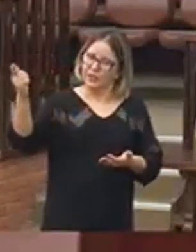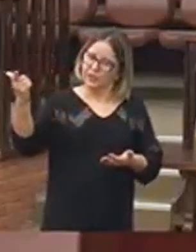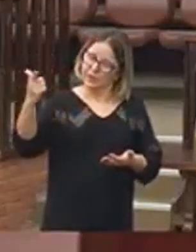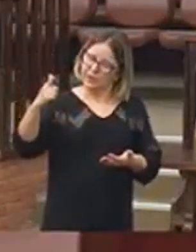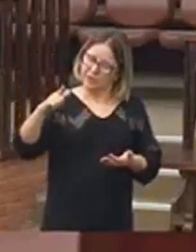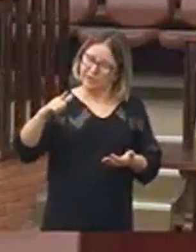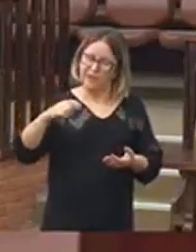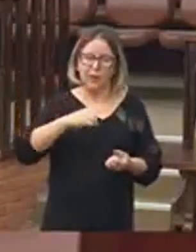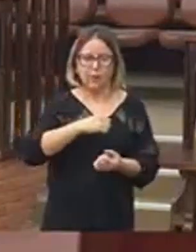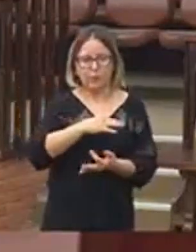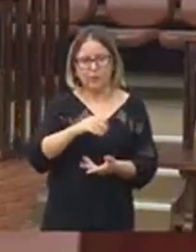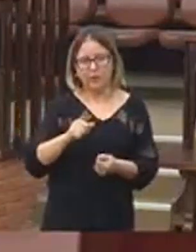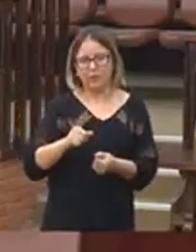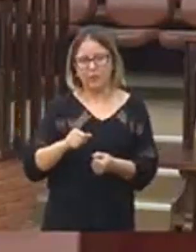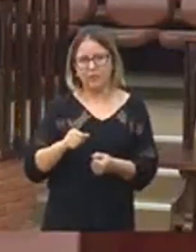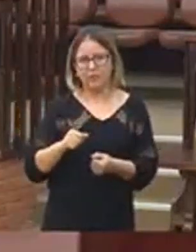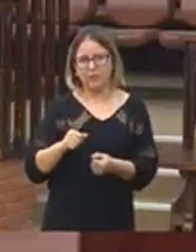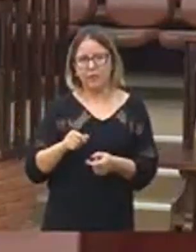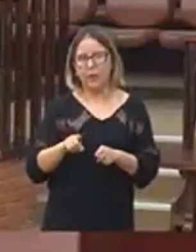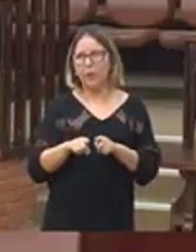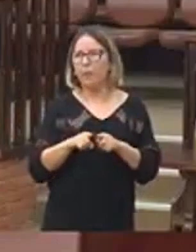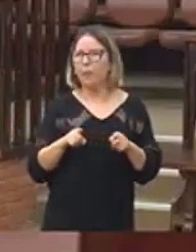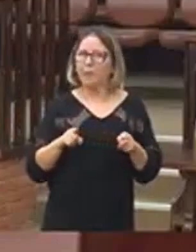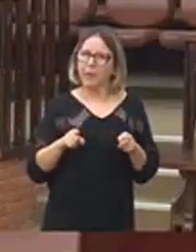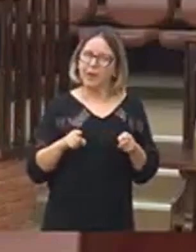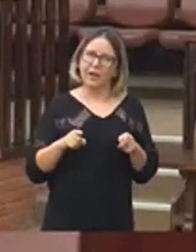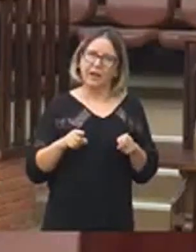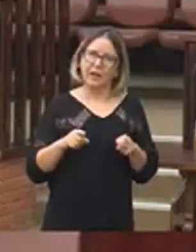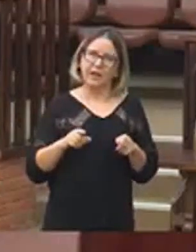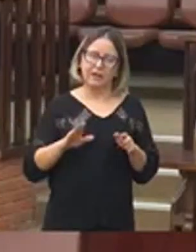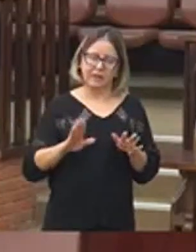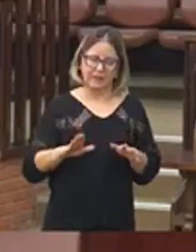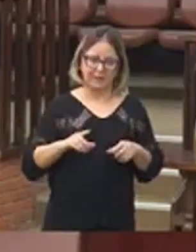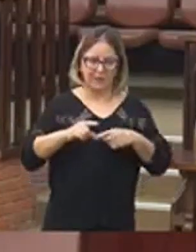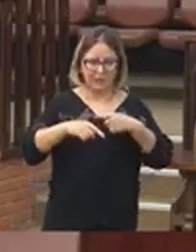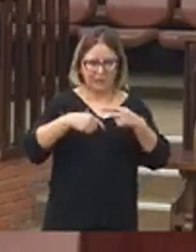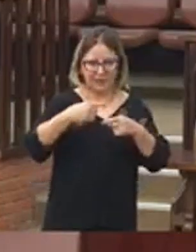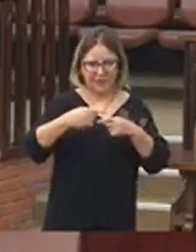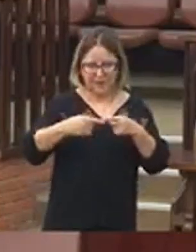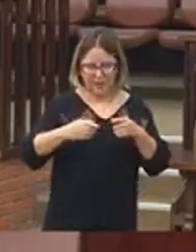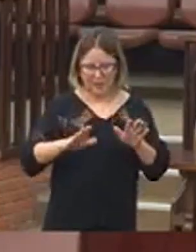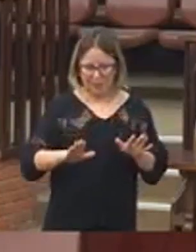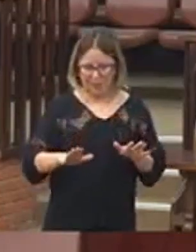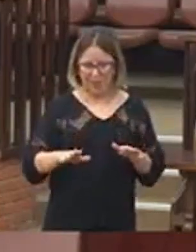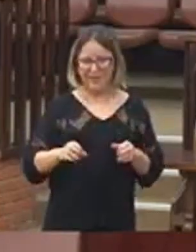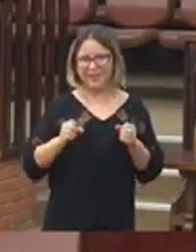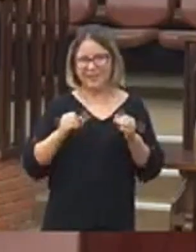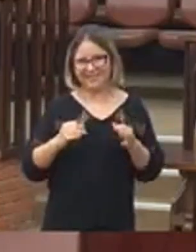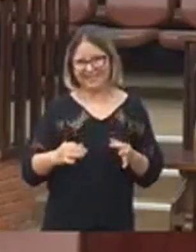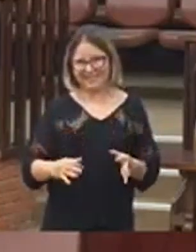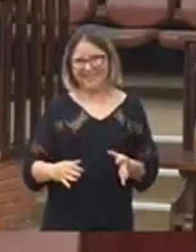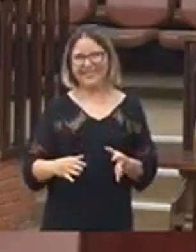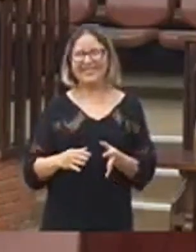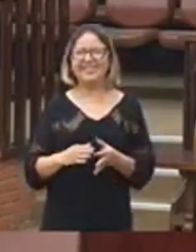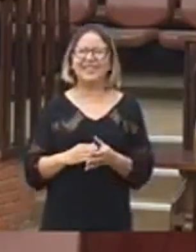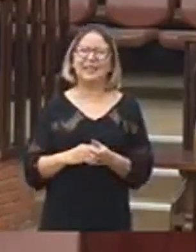mundo. Mas daqui a pouquinho mais a gente vai... Eu já estou acabado, mas vamos continuar aqui.